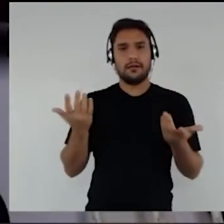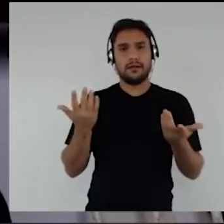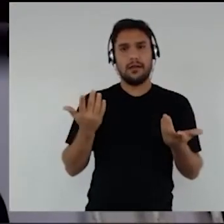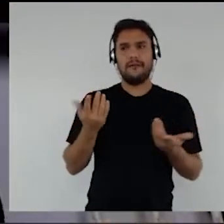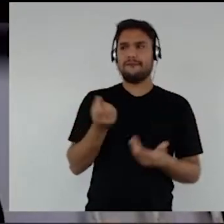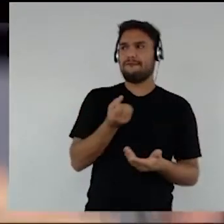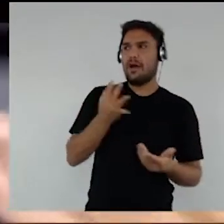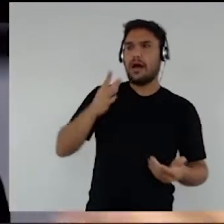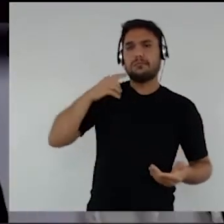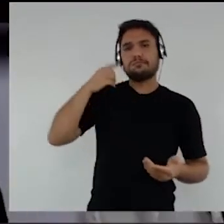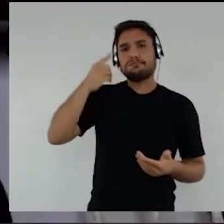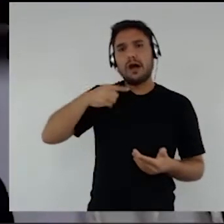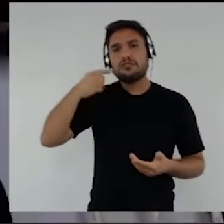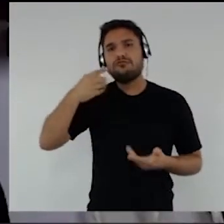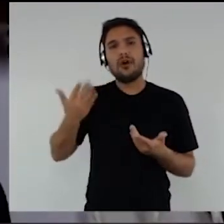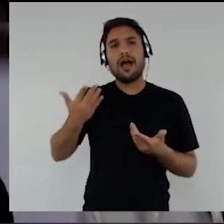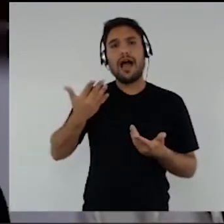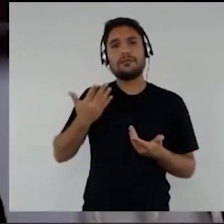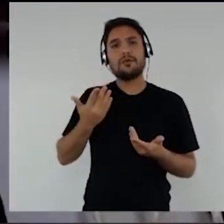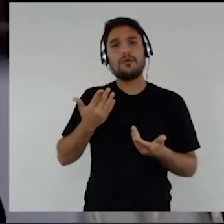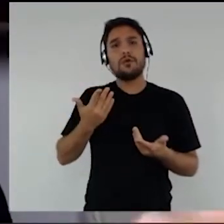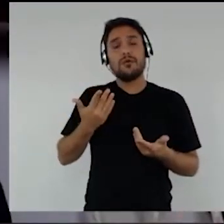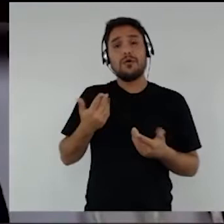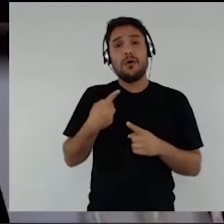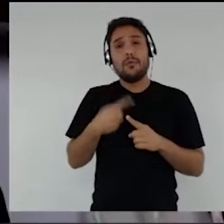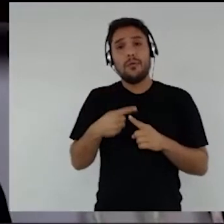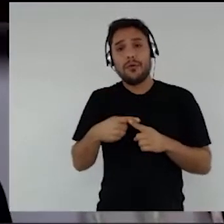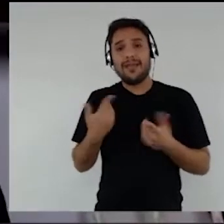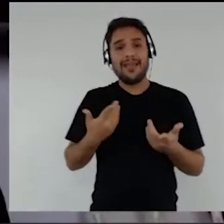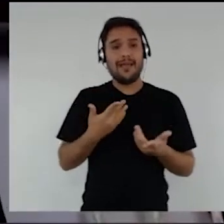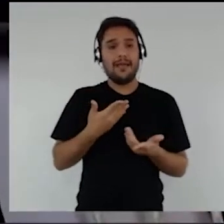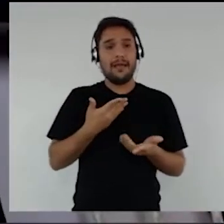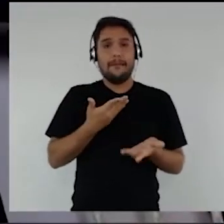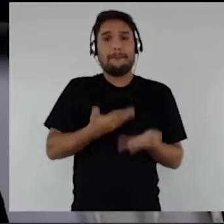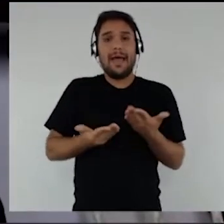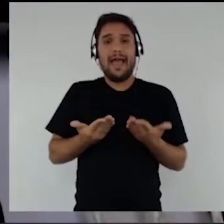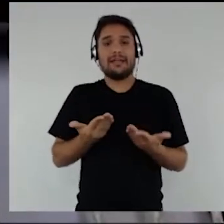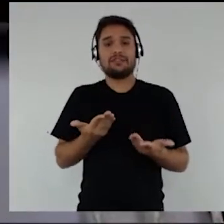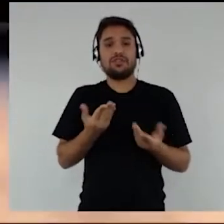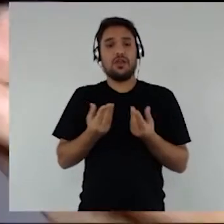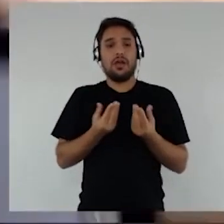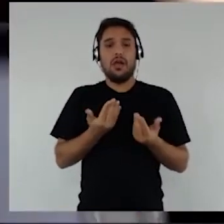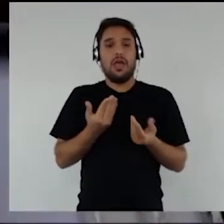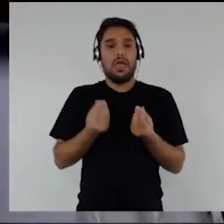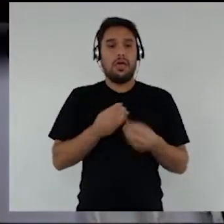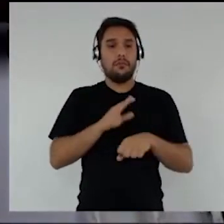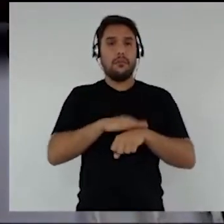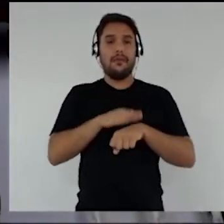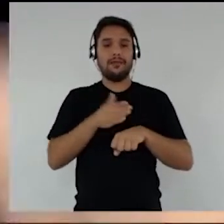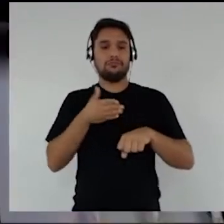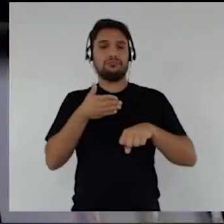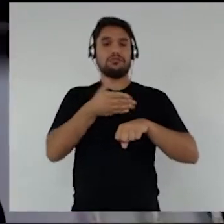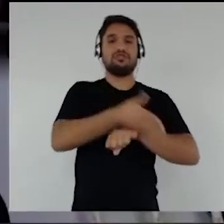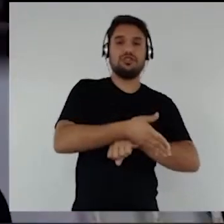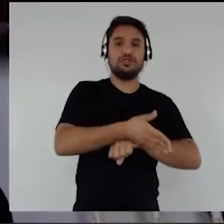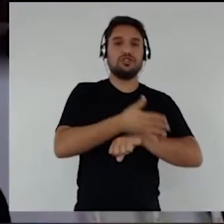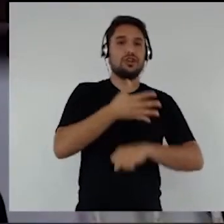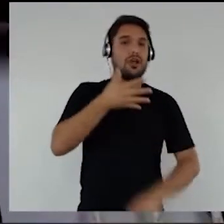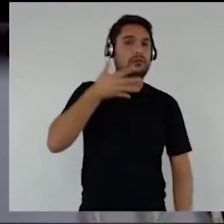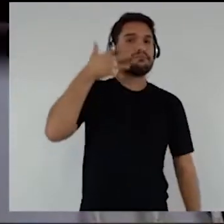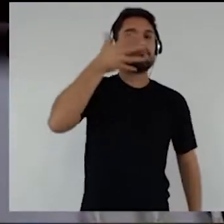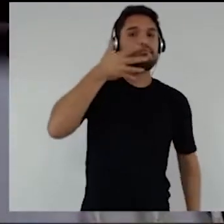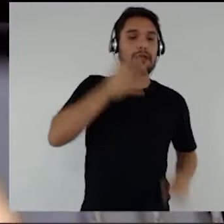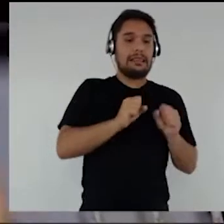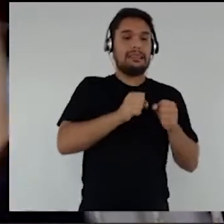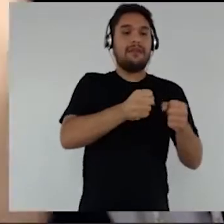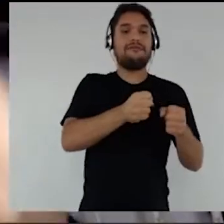quantos advogados deixam de sustentar porque não tem meios de ir até o Tribunal de Justiça, residem numa comarca distante, não tem